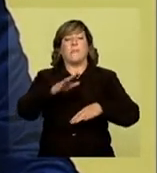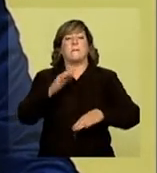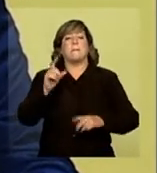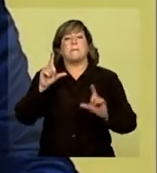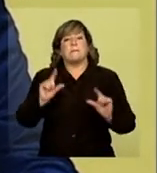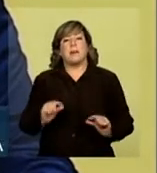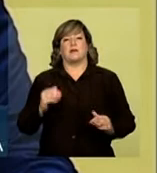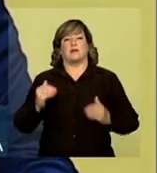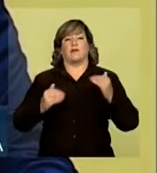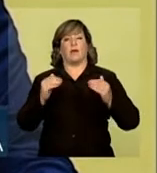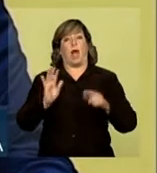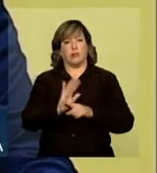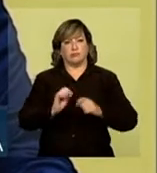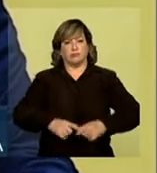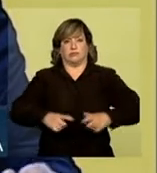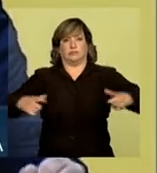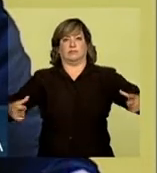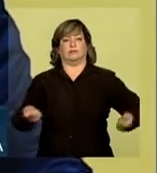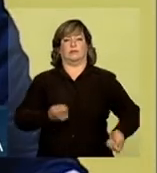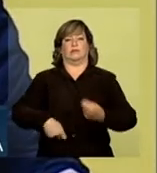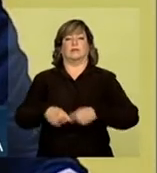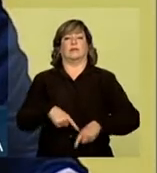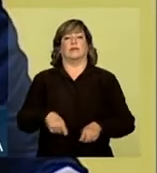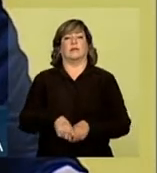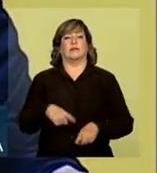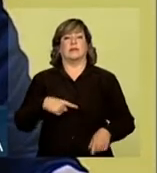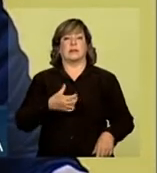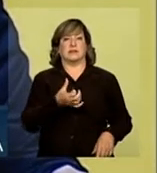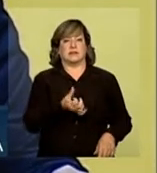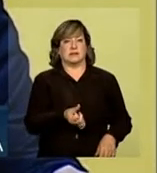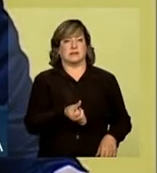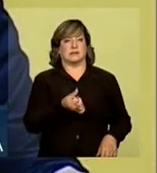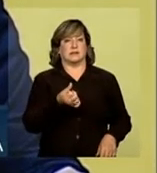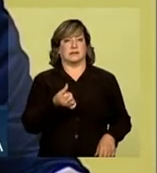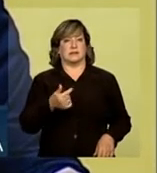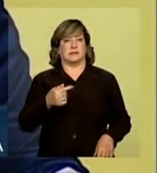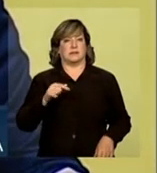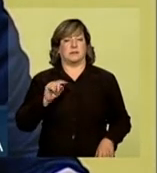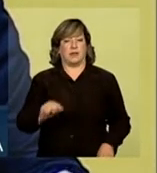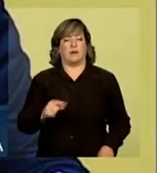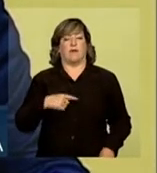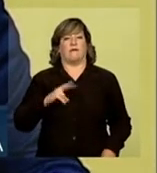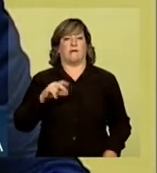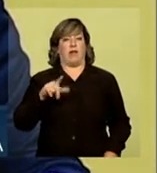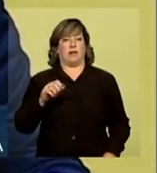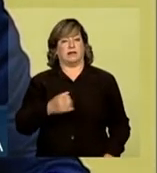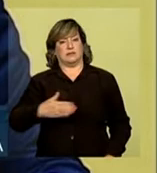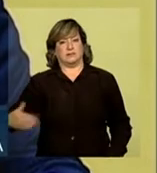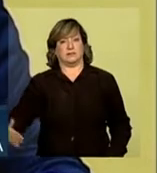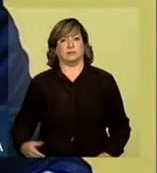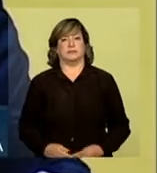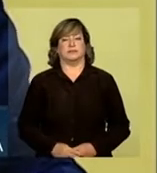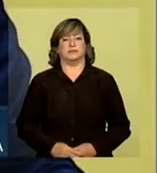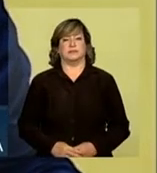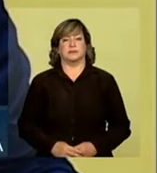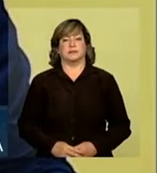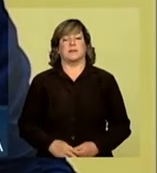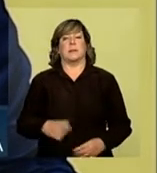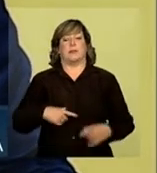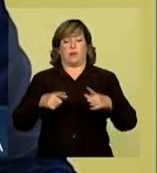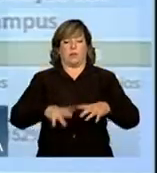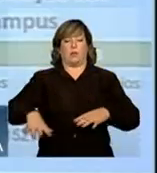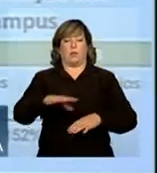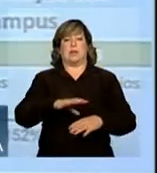para impulsionar o desenvolvimento Regional 67 1864 vagas a